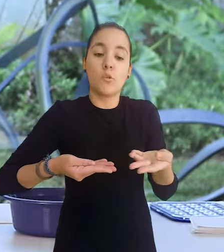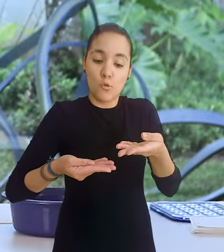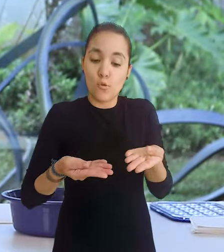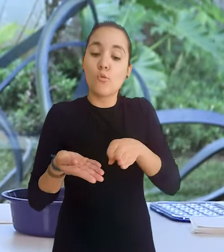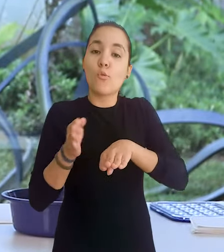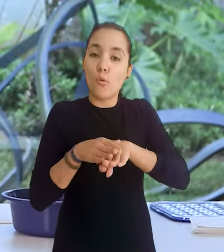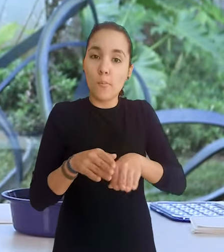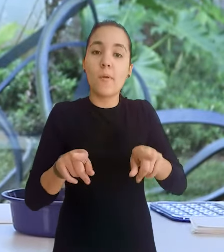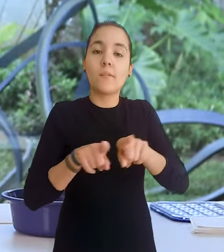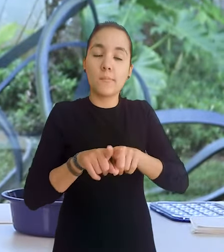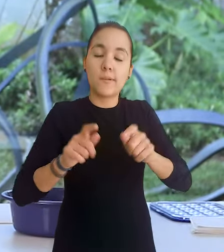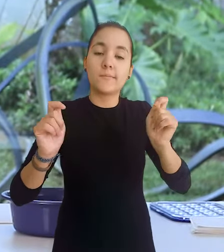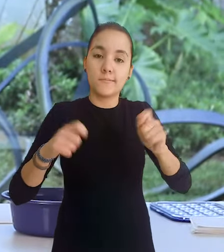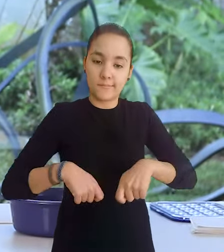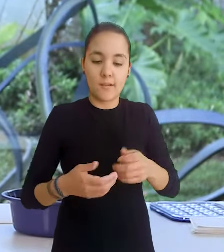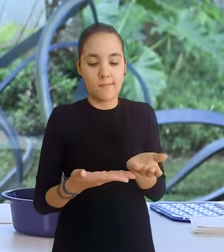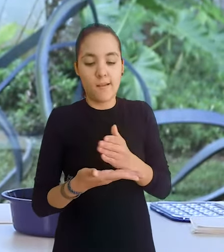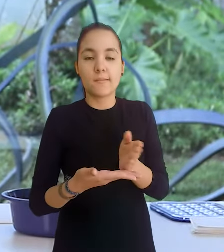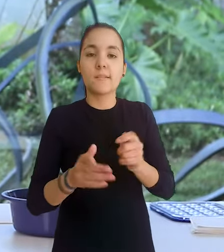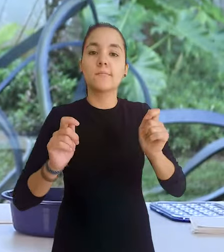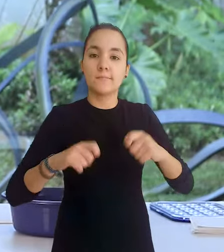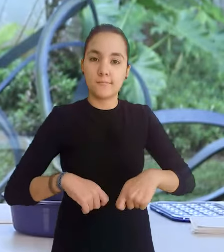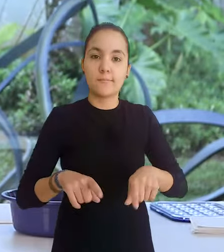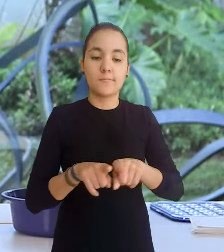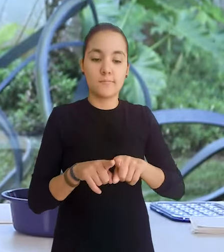Dá para fazer essa mesma dobra assim.